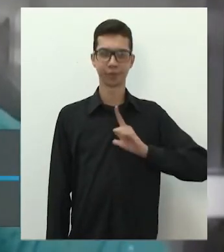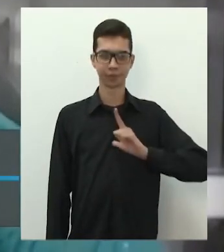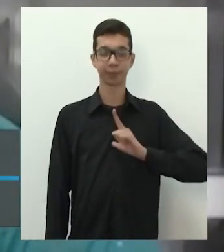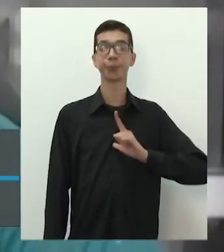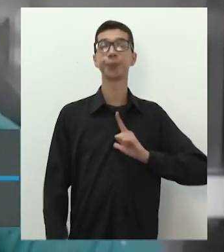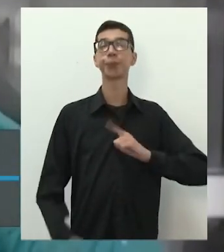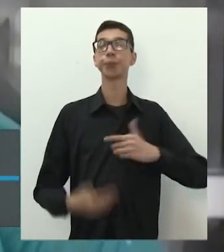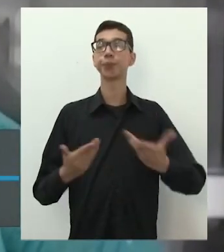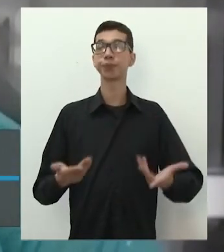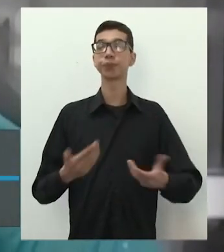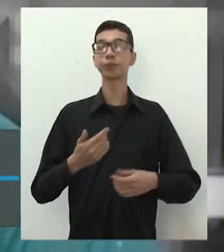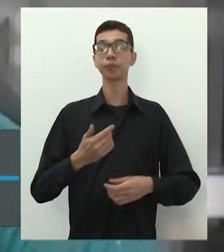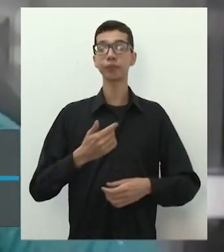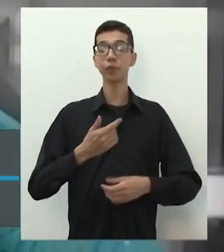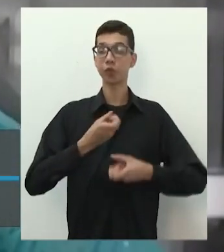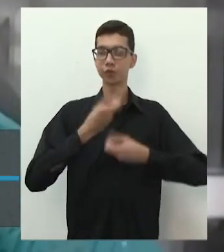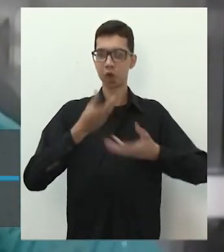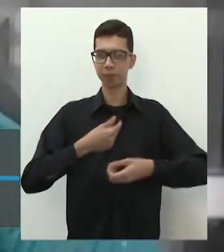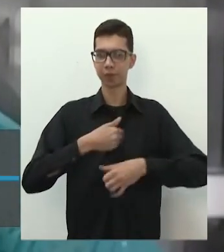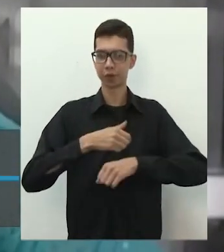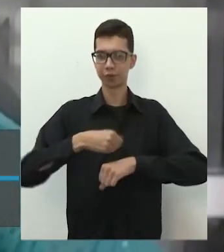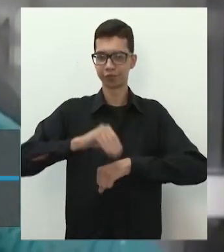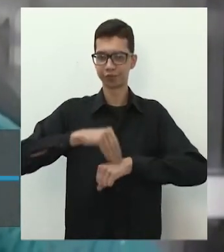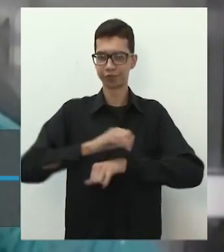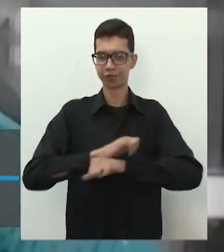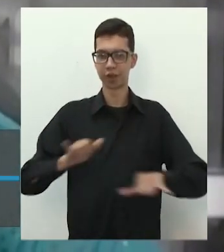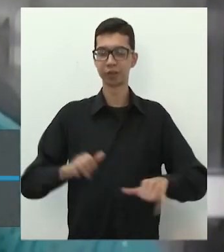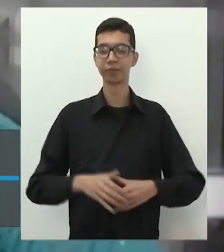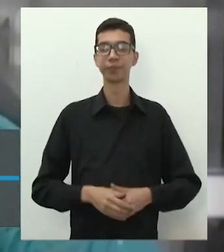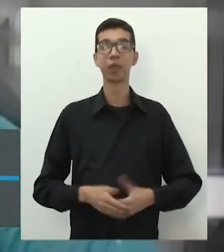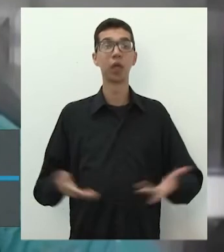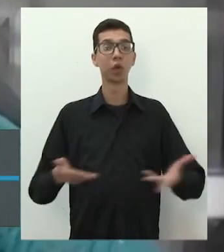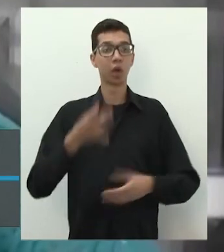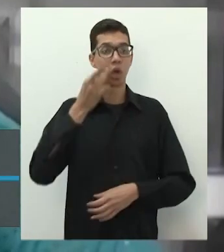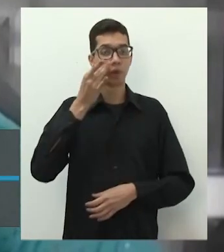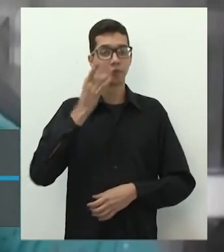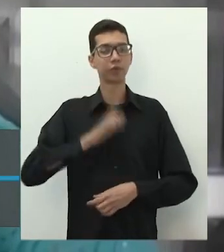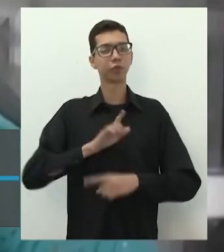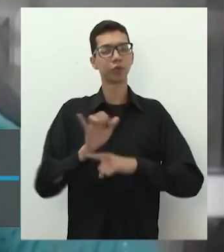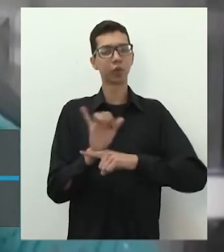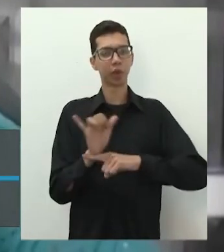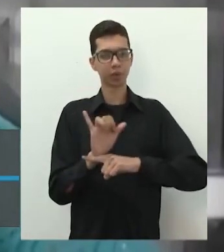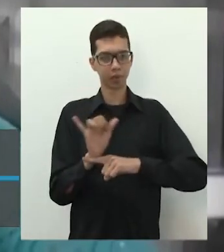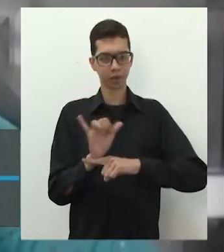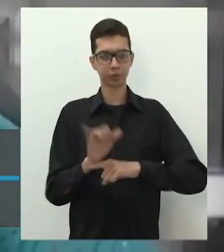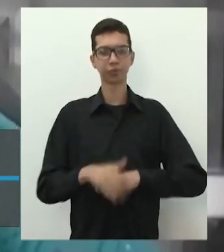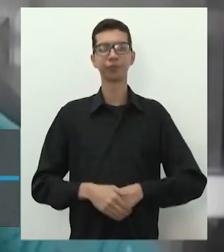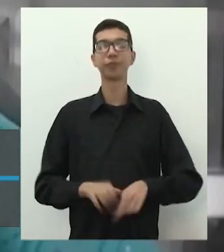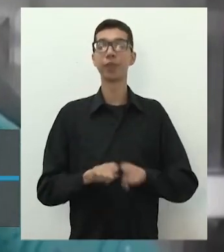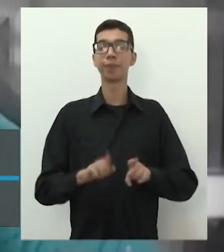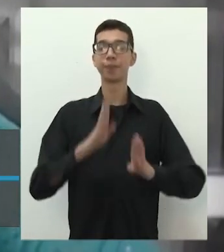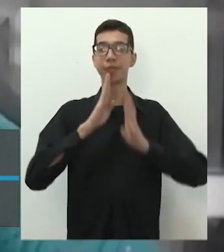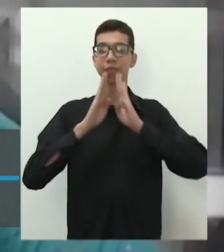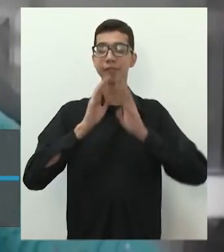A mesma coisa para os fenômenos de cyberbullying. É um adolescente entender que pode